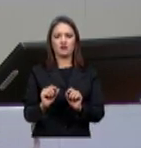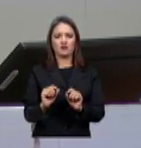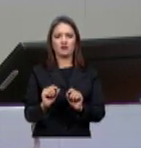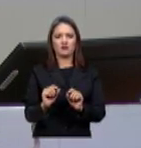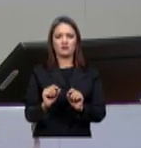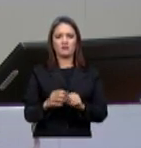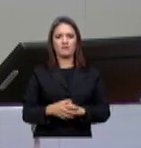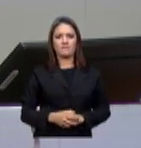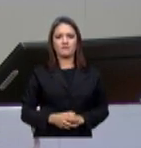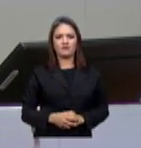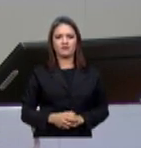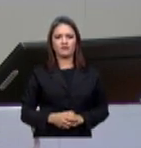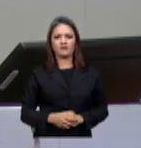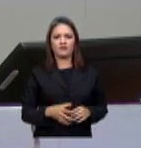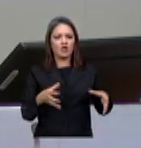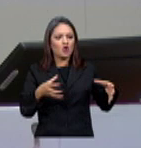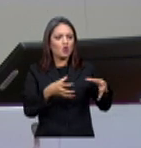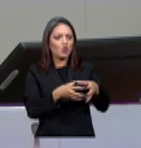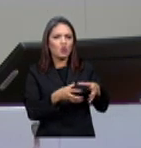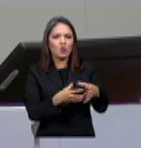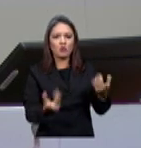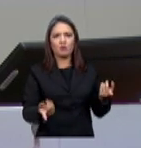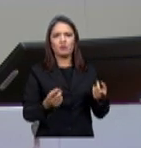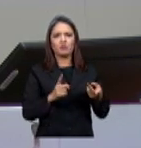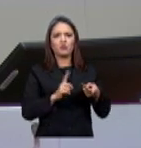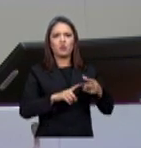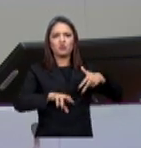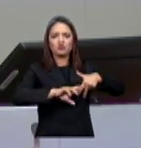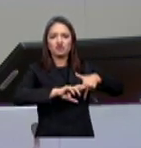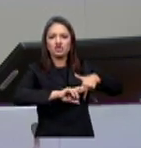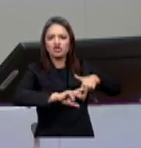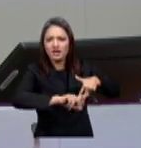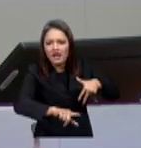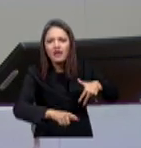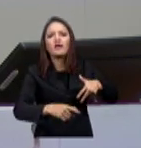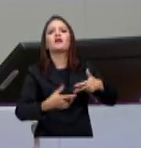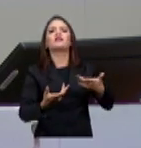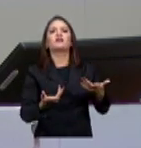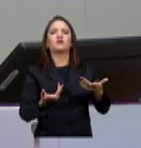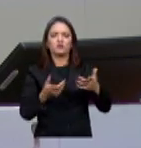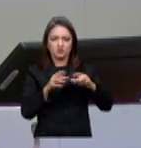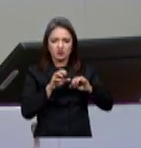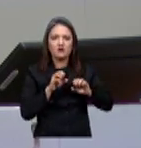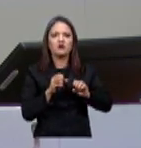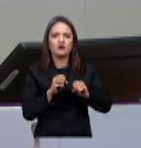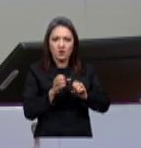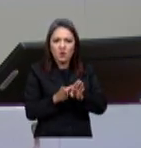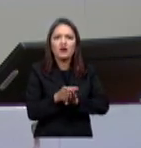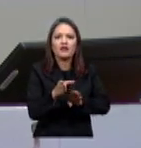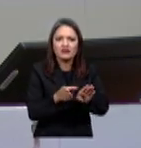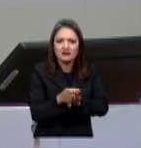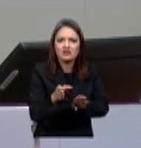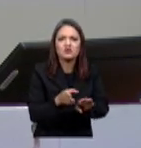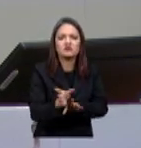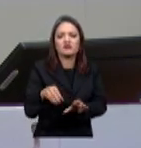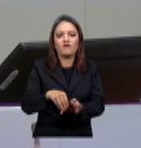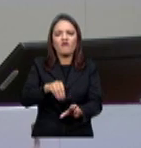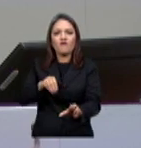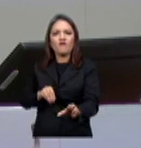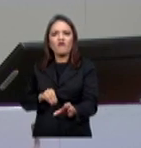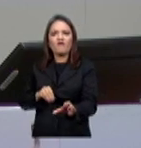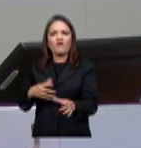ou gêneros ou orientações sejam excluídas de qualquer atividade